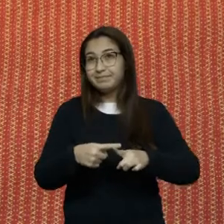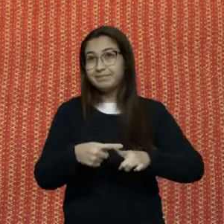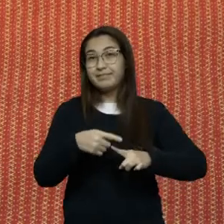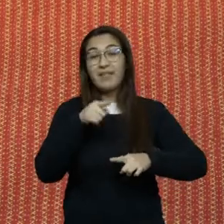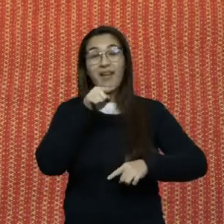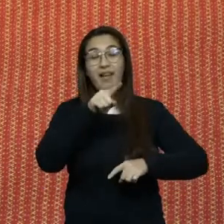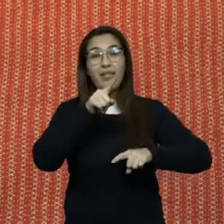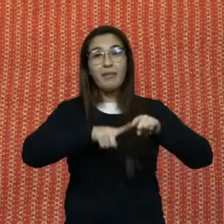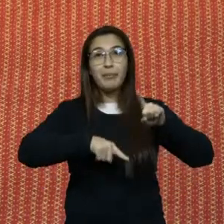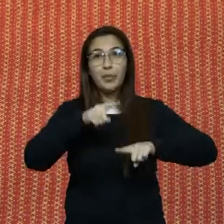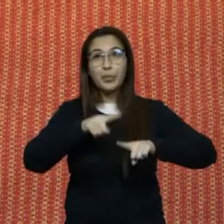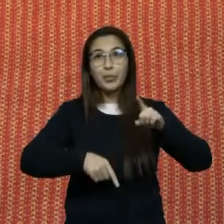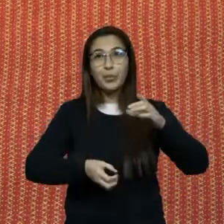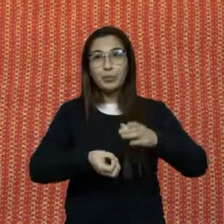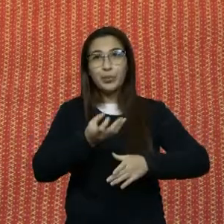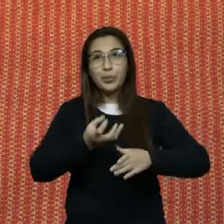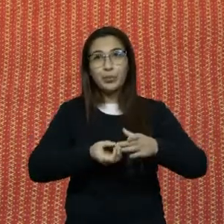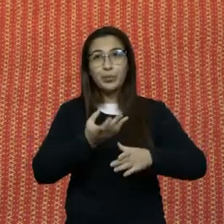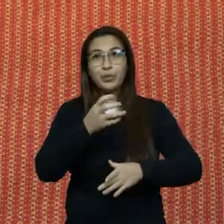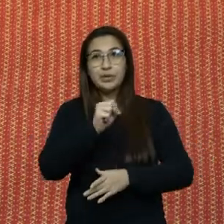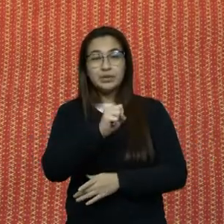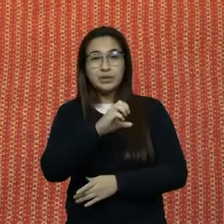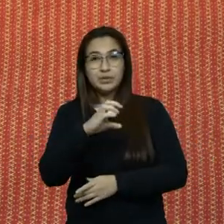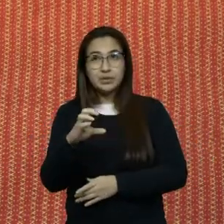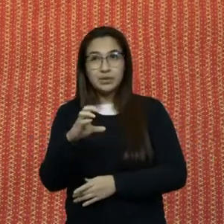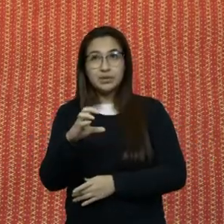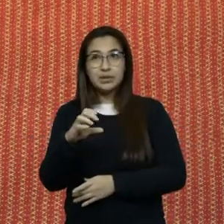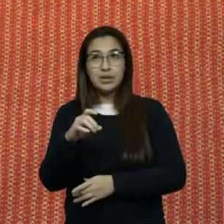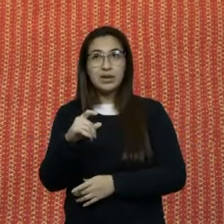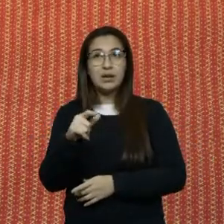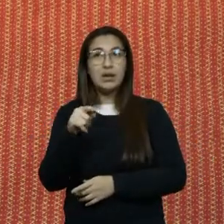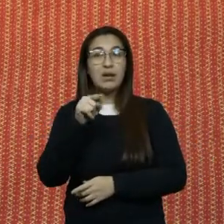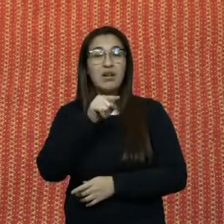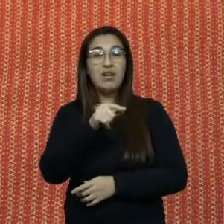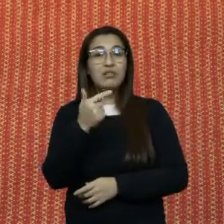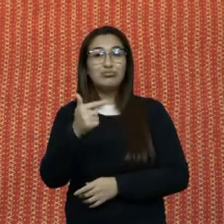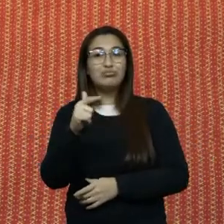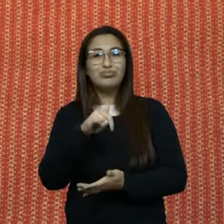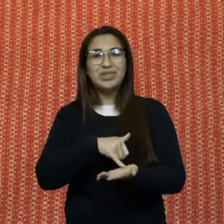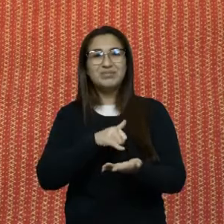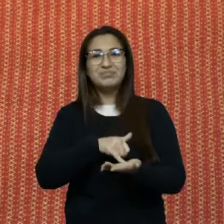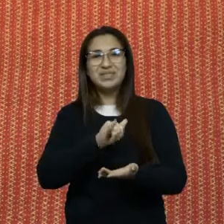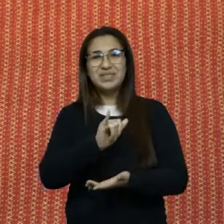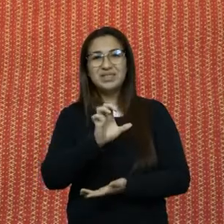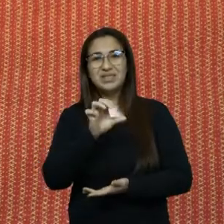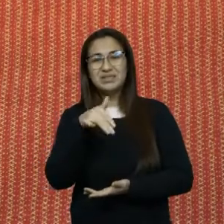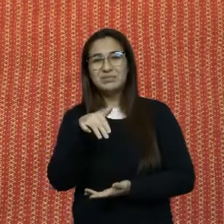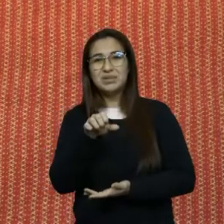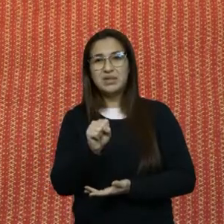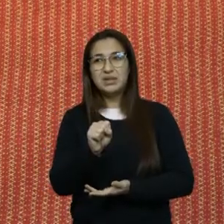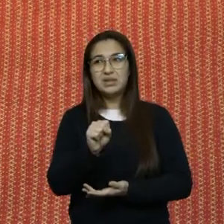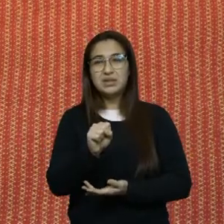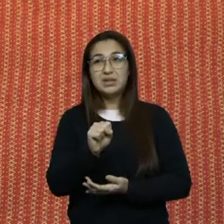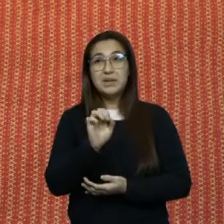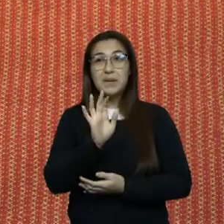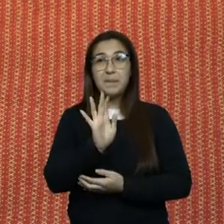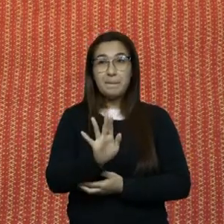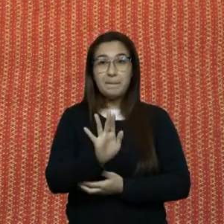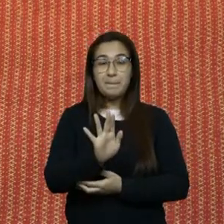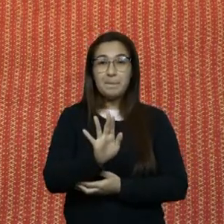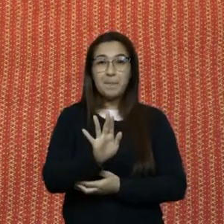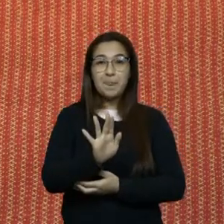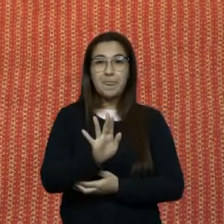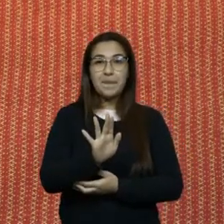produto produzido em Santa Catarina efetivamente não tem imposto ICMS só que quando o como do